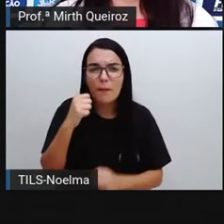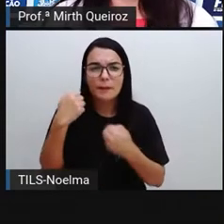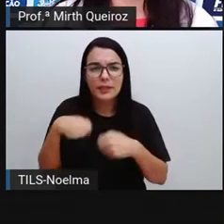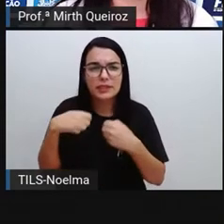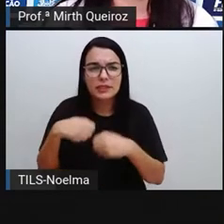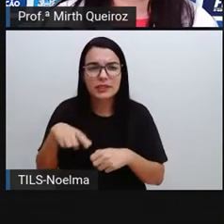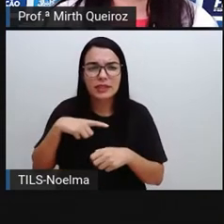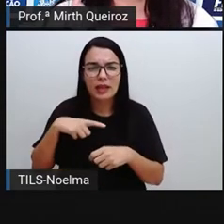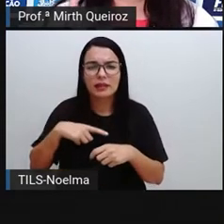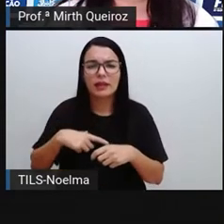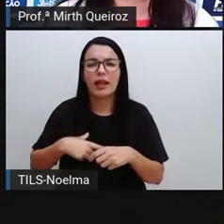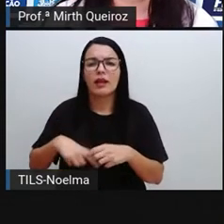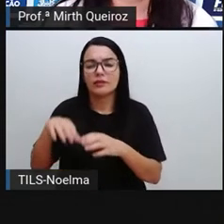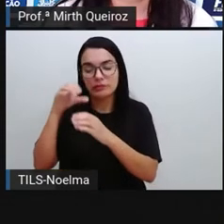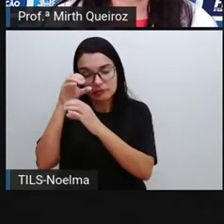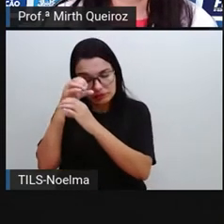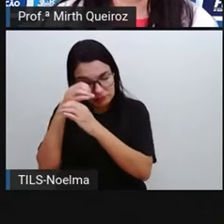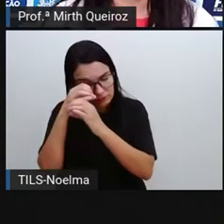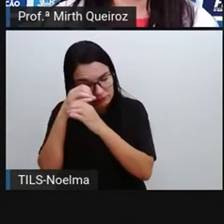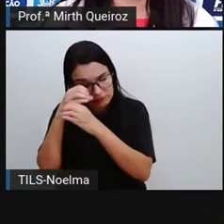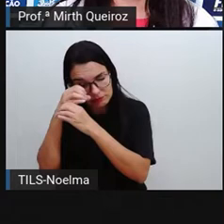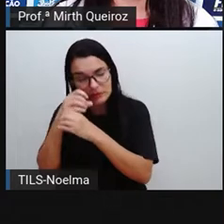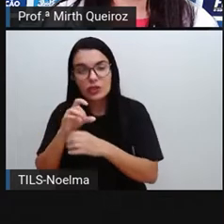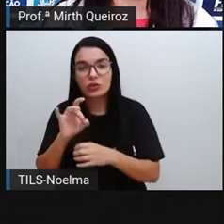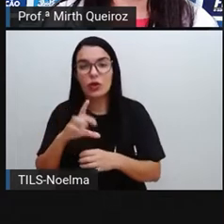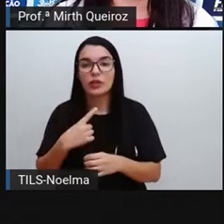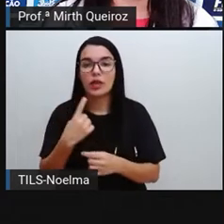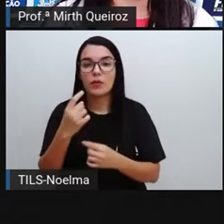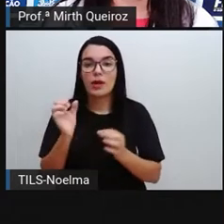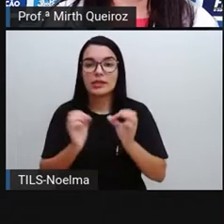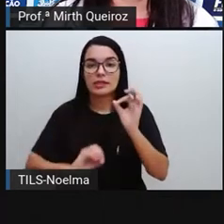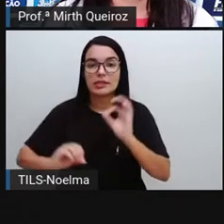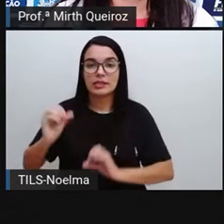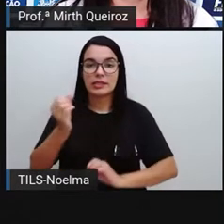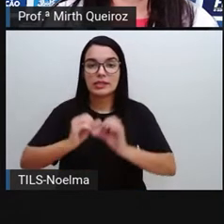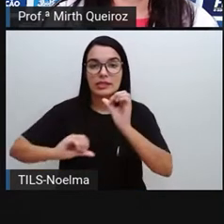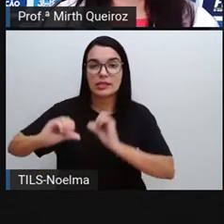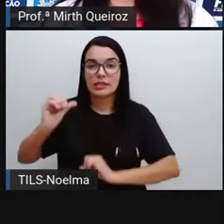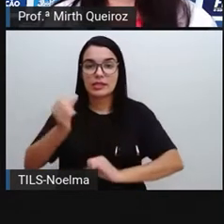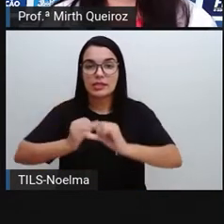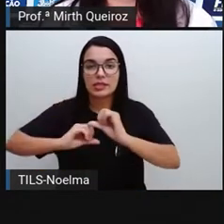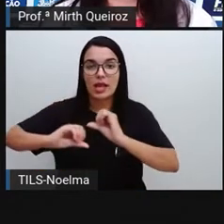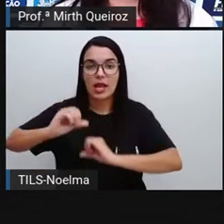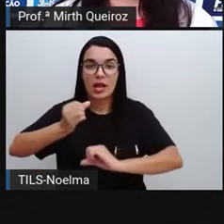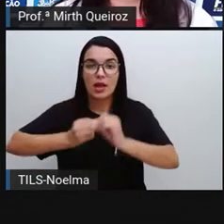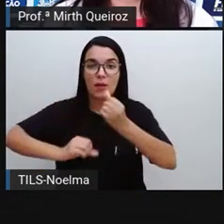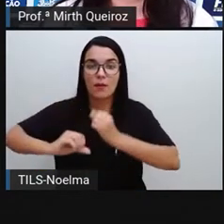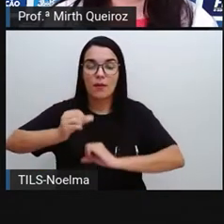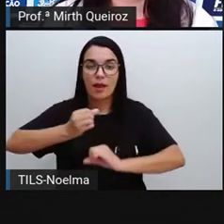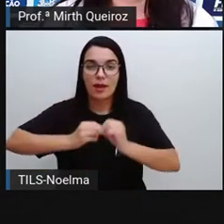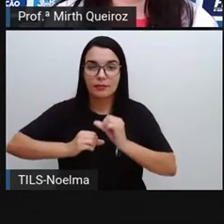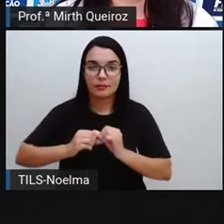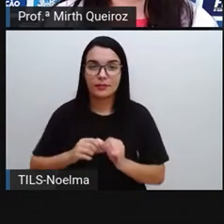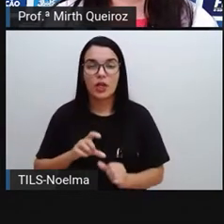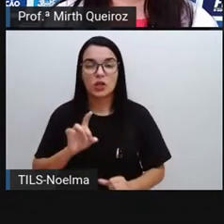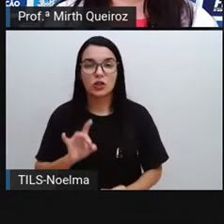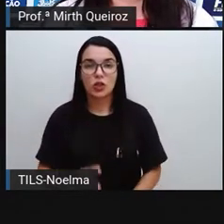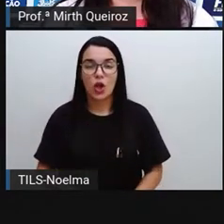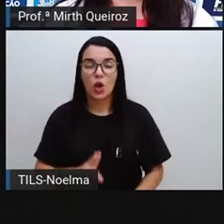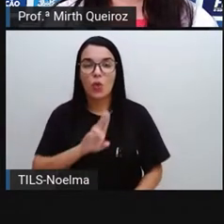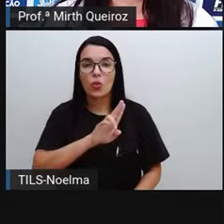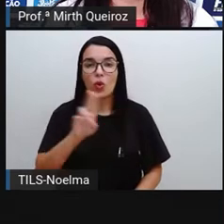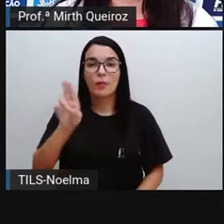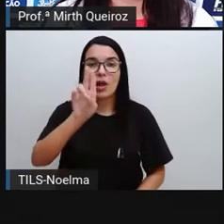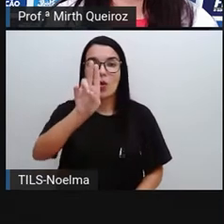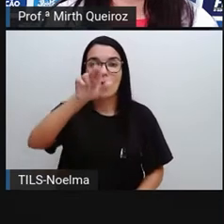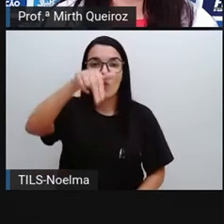isso, unicelulares, tem uma única célula, e para isso eles, lembrando que unicelulares, neste caso, nós podemos